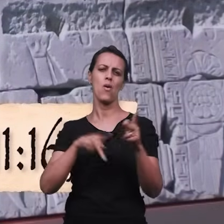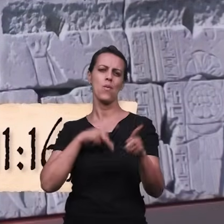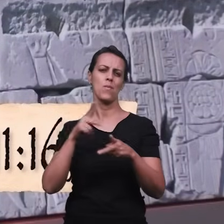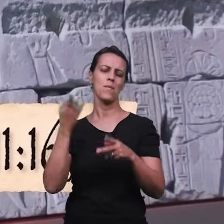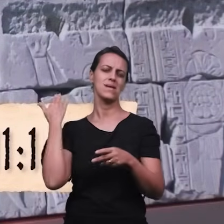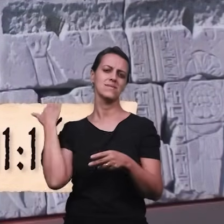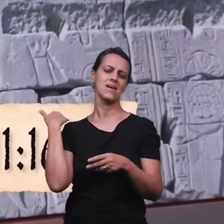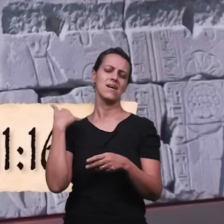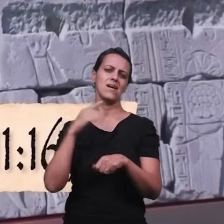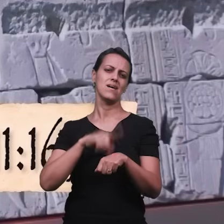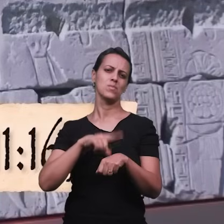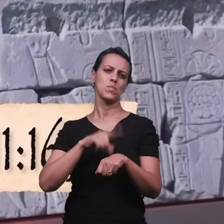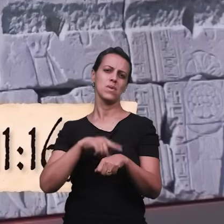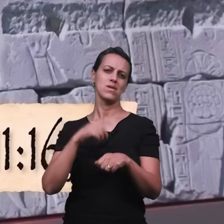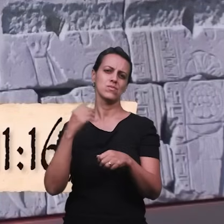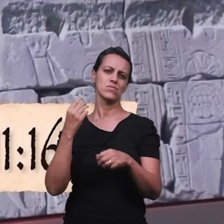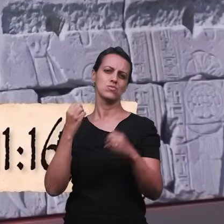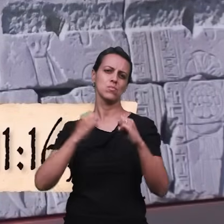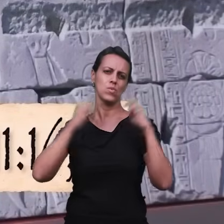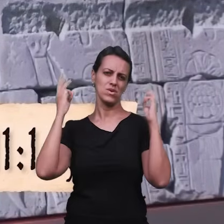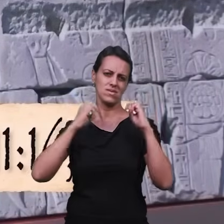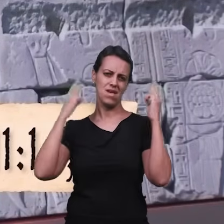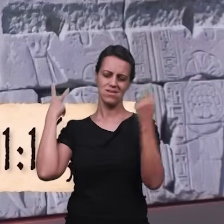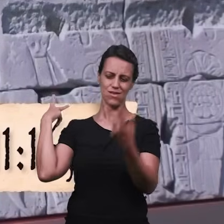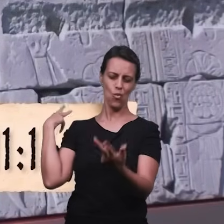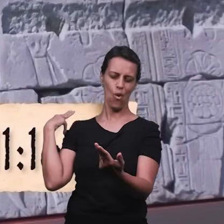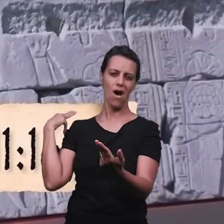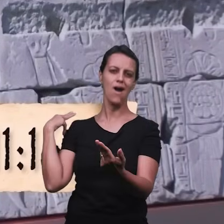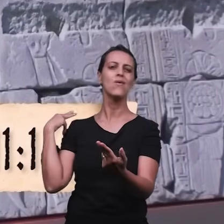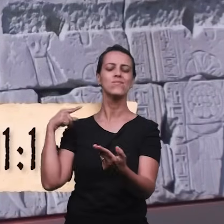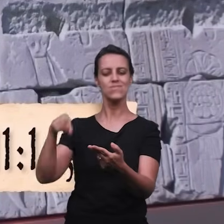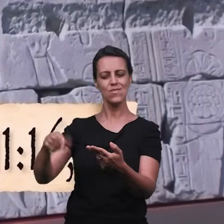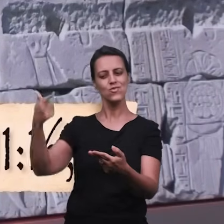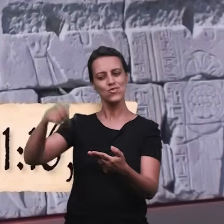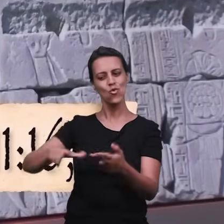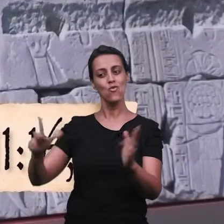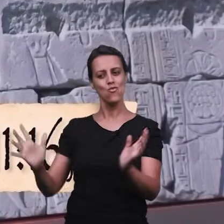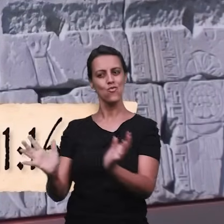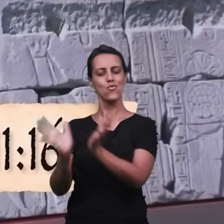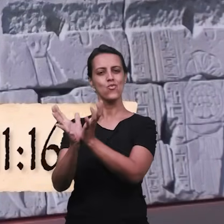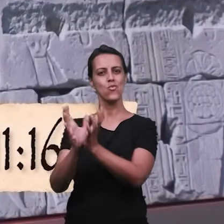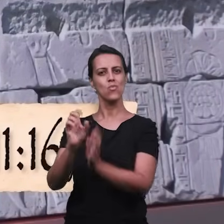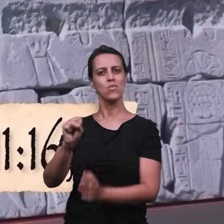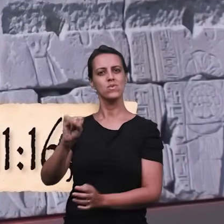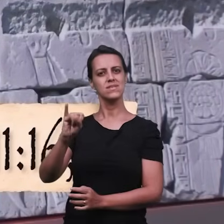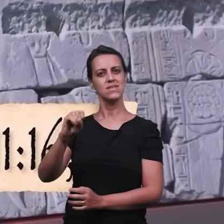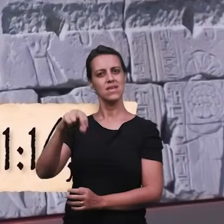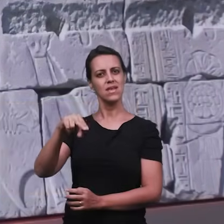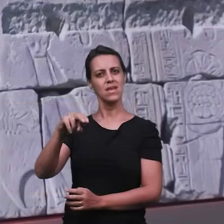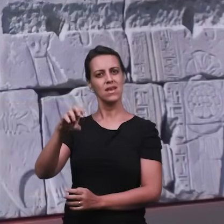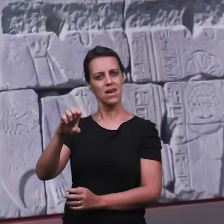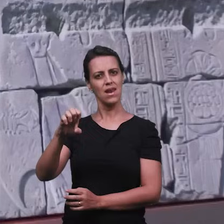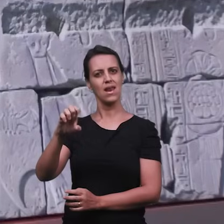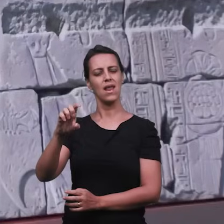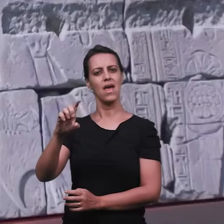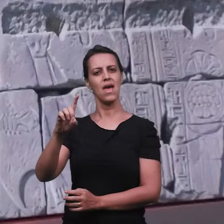usou. Então, aqui é formado novamente o Sinédrio. São